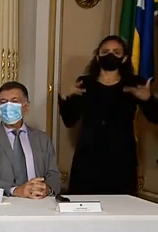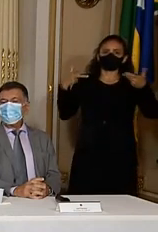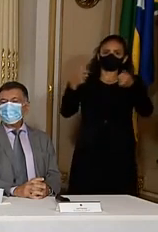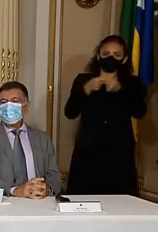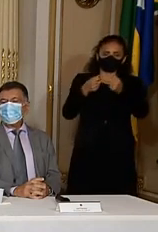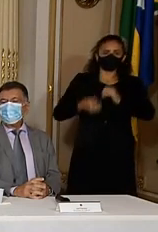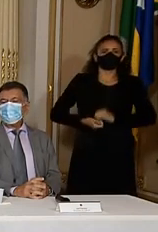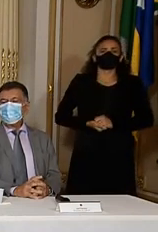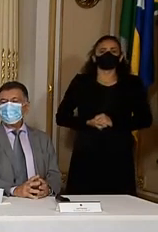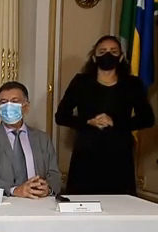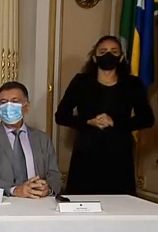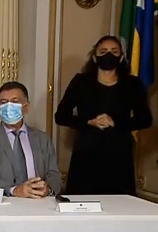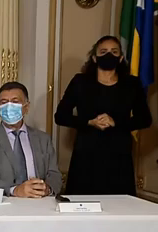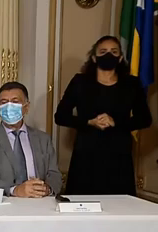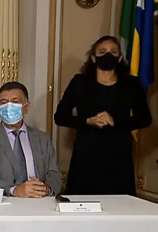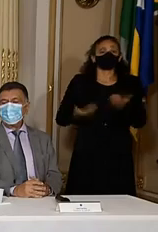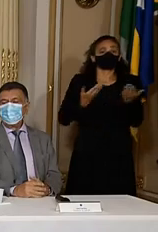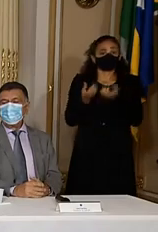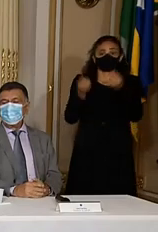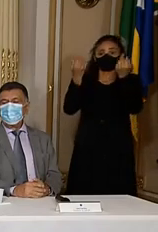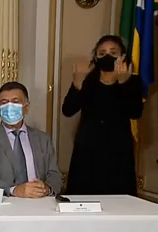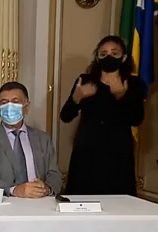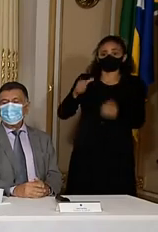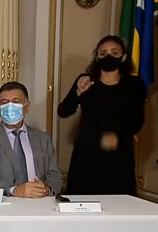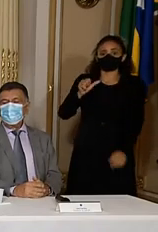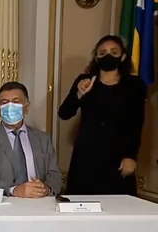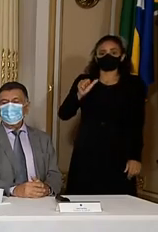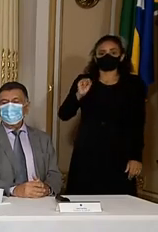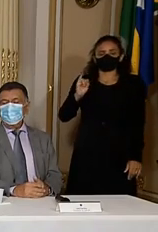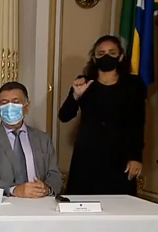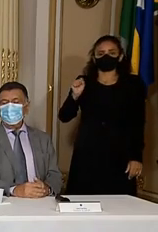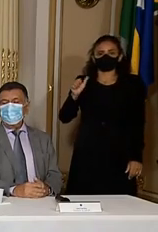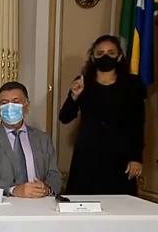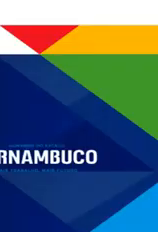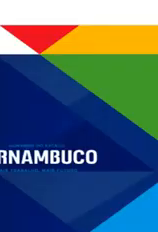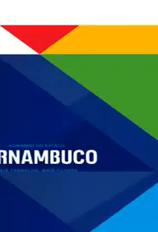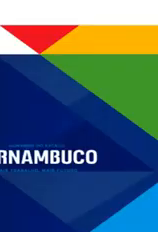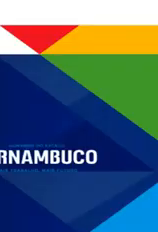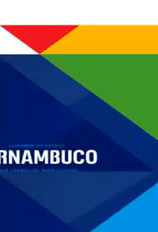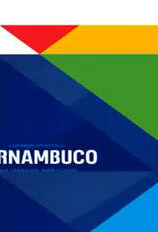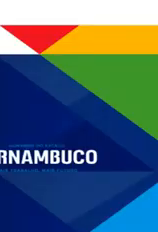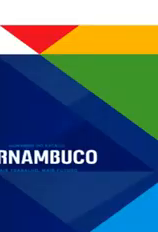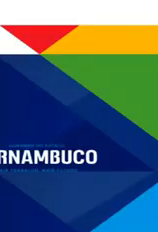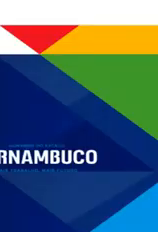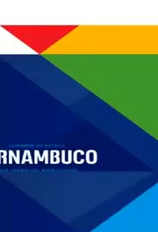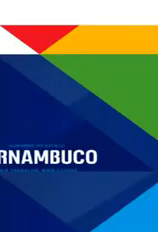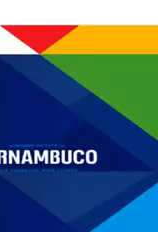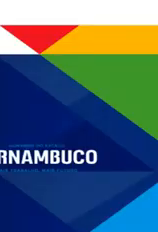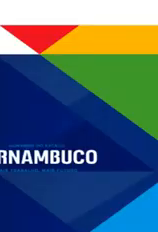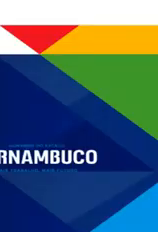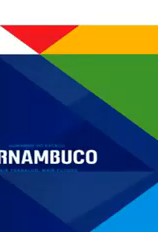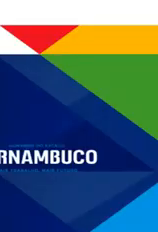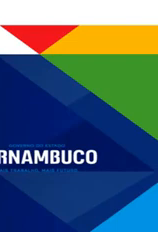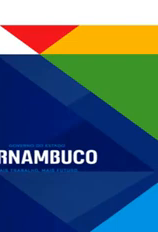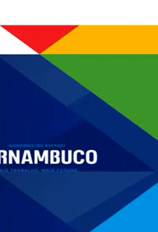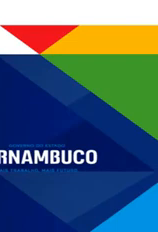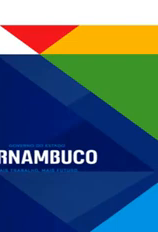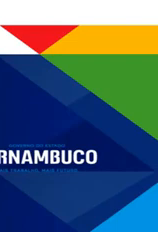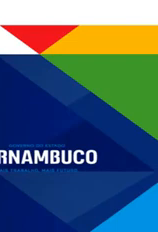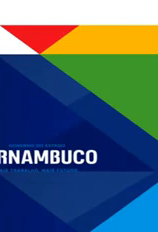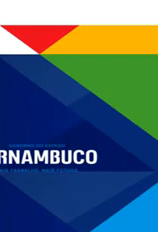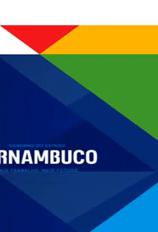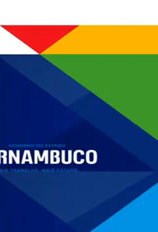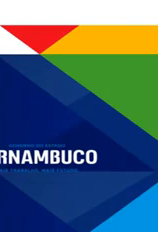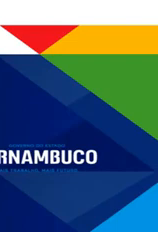é tratado do cisar de fato é um Marco né é um modelo de gestão